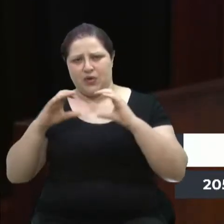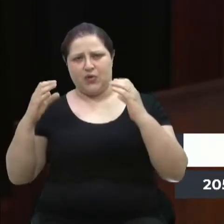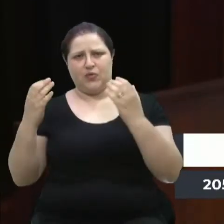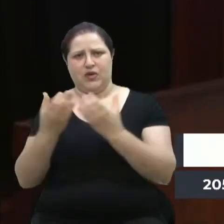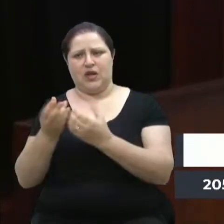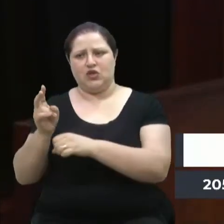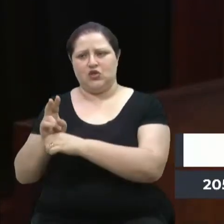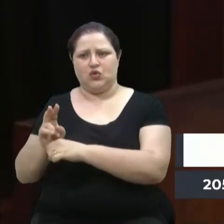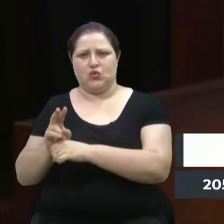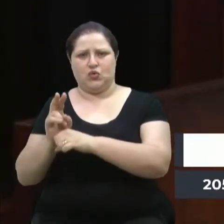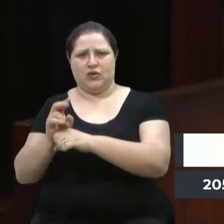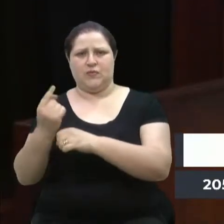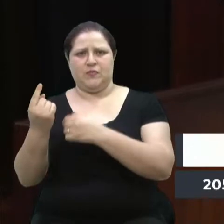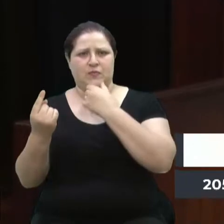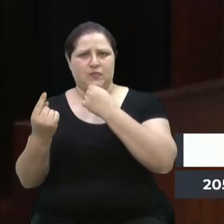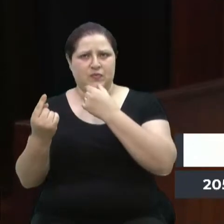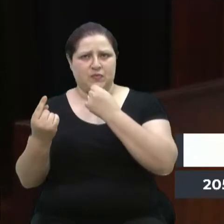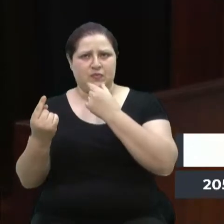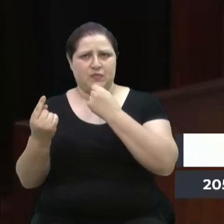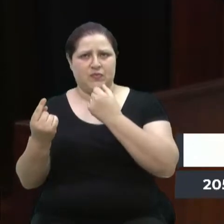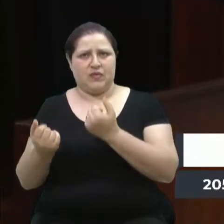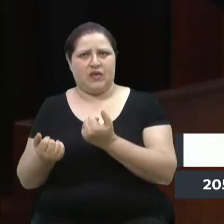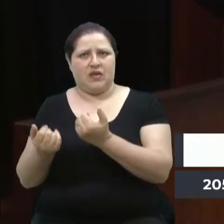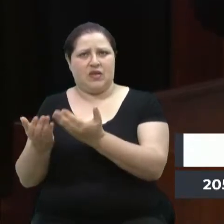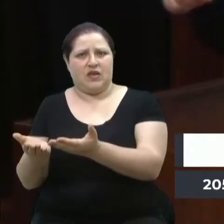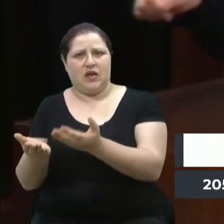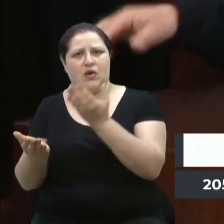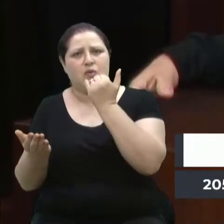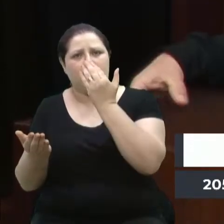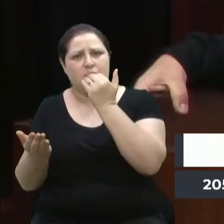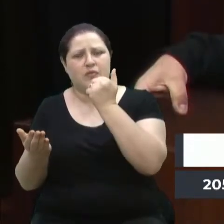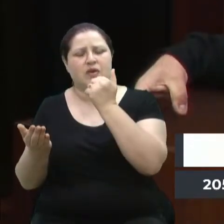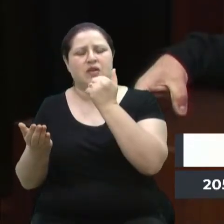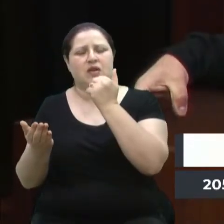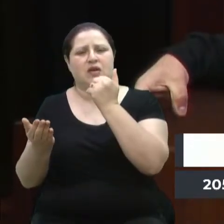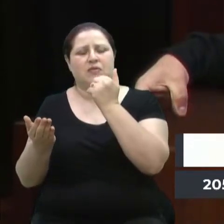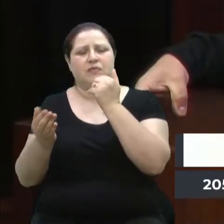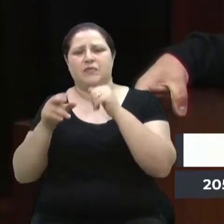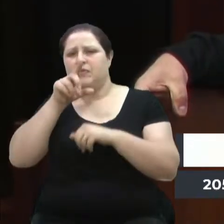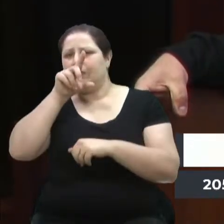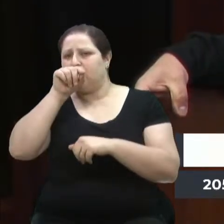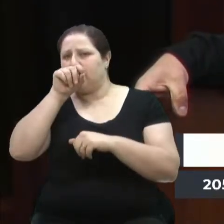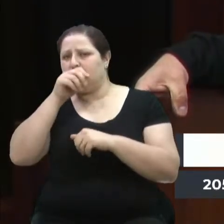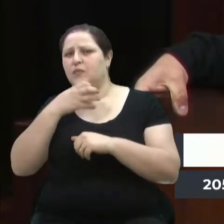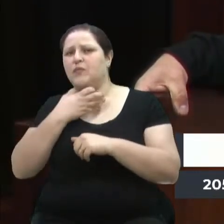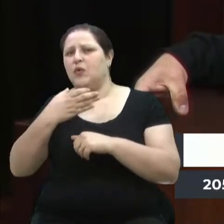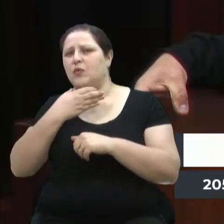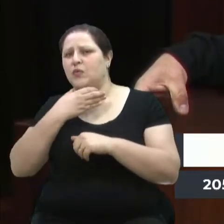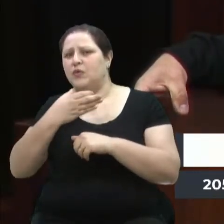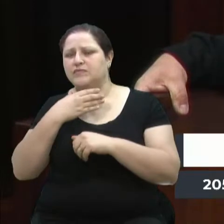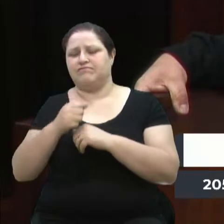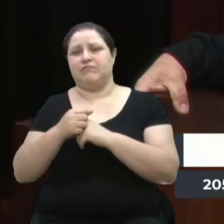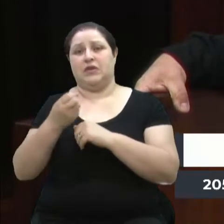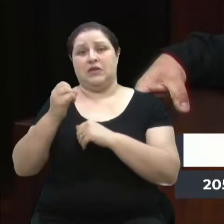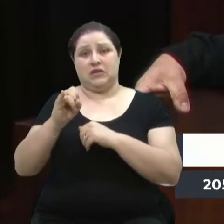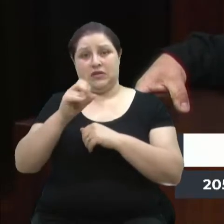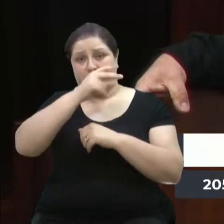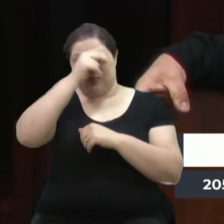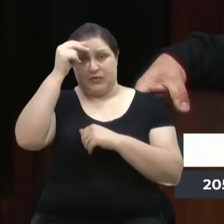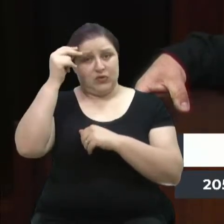preserva tem um Senhorzinho que dá que dá que dá comida para os pombos né agora Se a Prefeitura não consegue nem